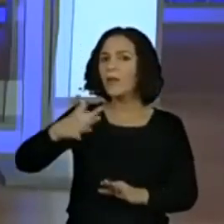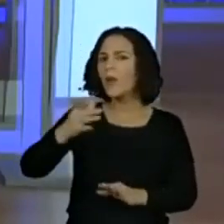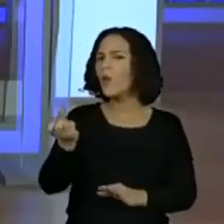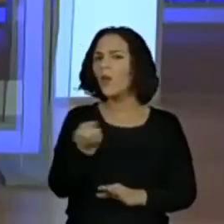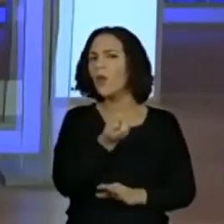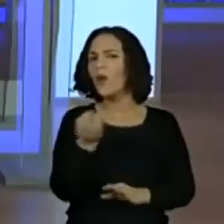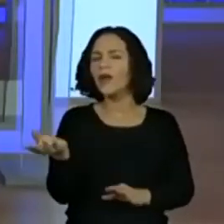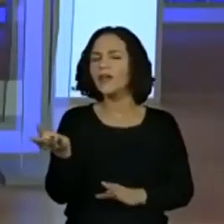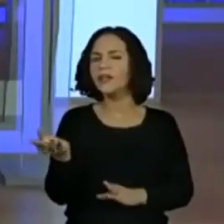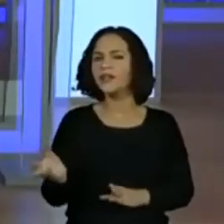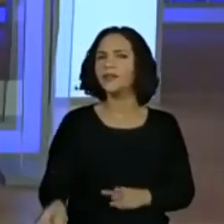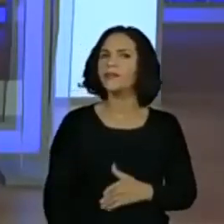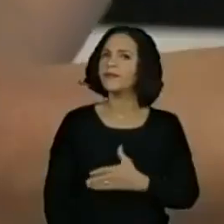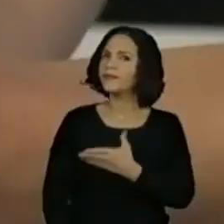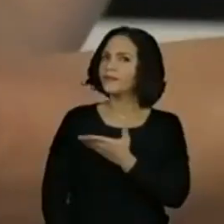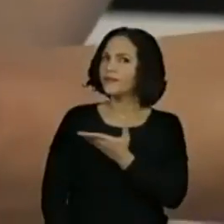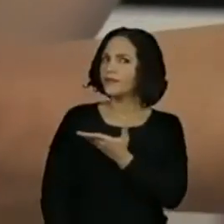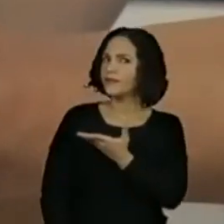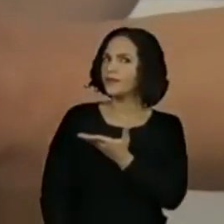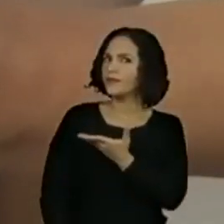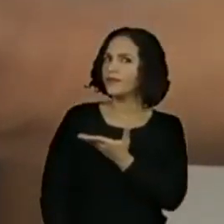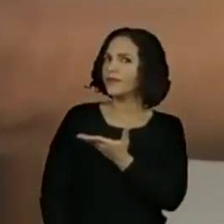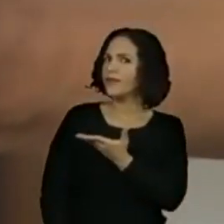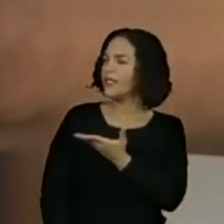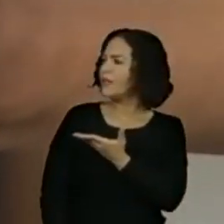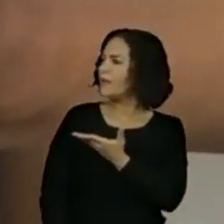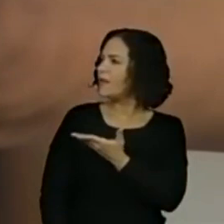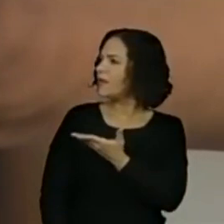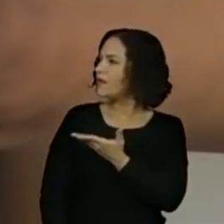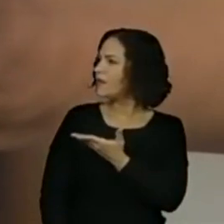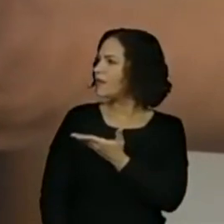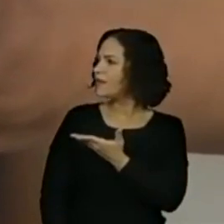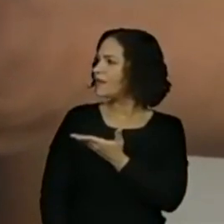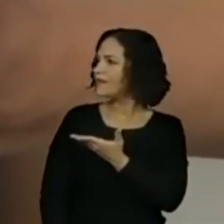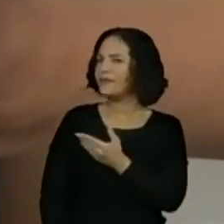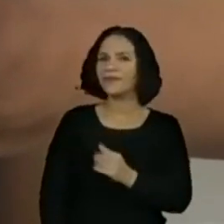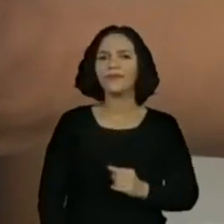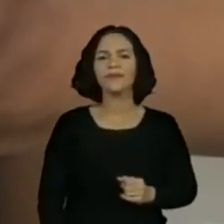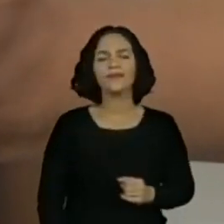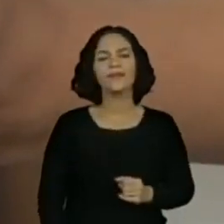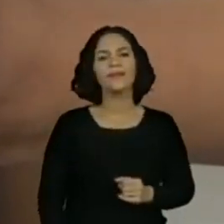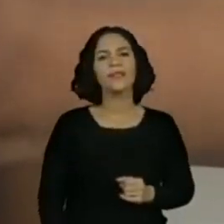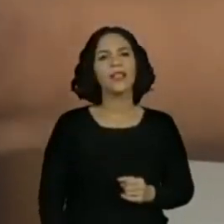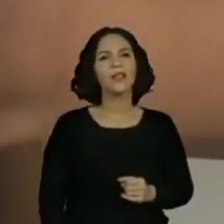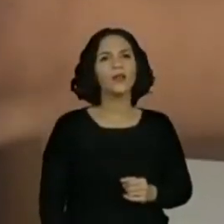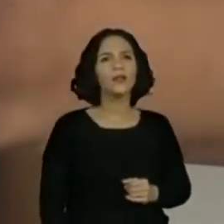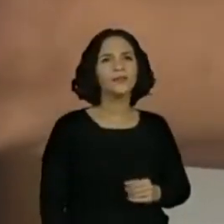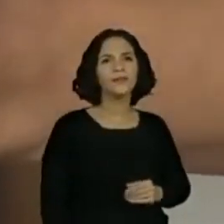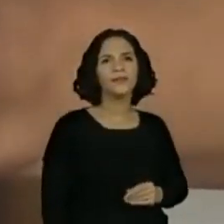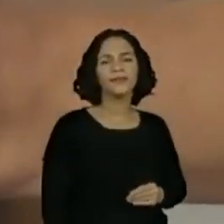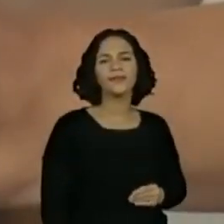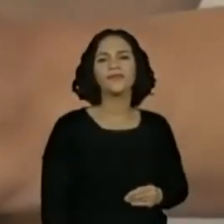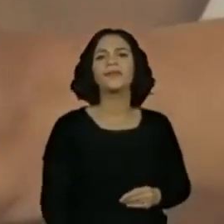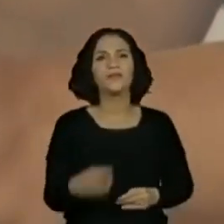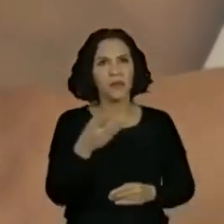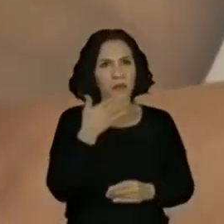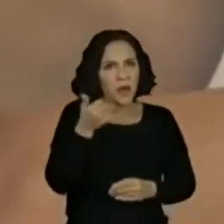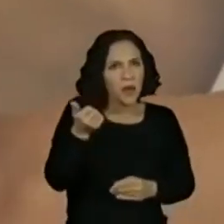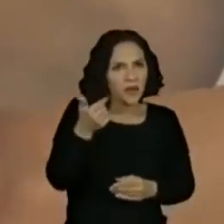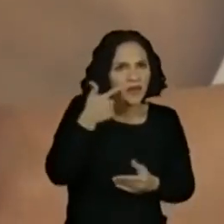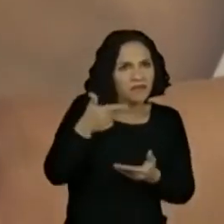Quantos palitos vocês acham que tem aí na mão da professora Kelly? Isso. Melhorou? Vou levantar assim.